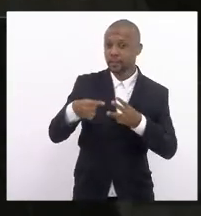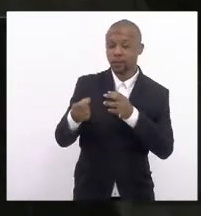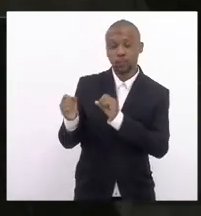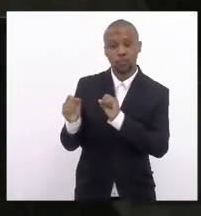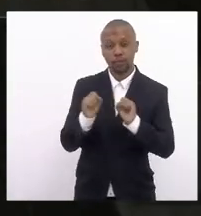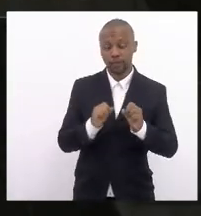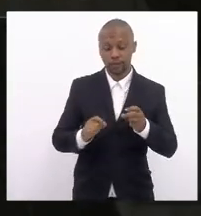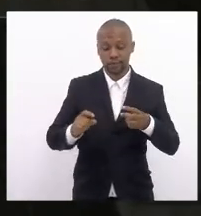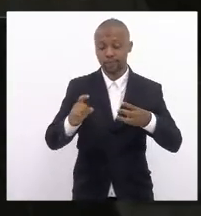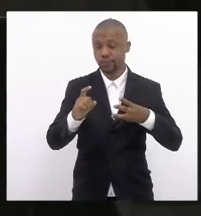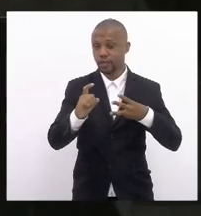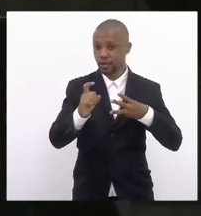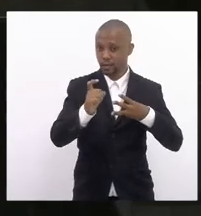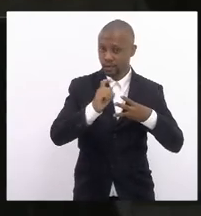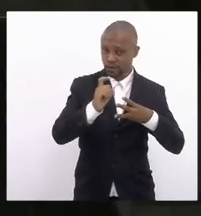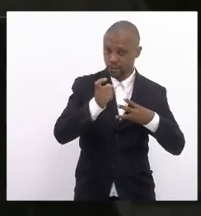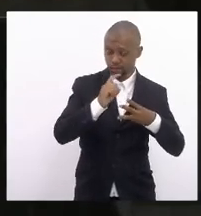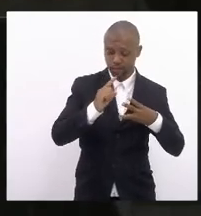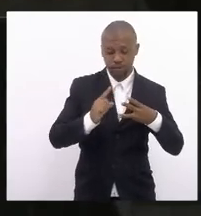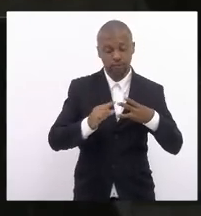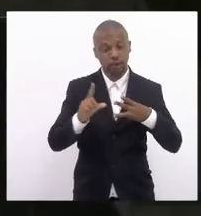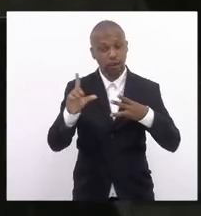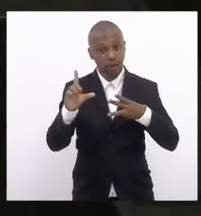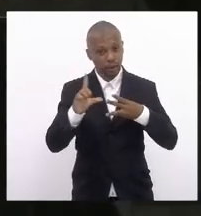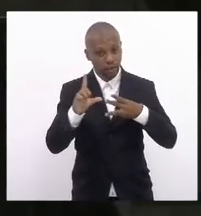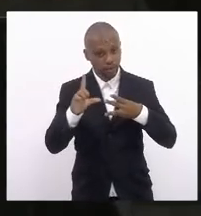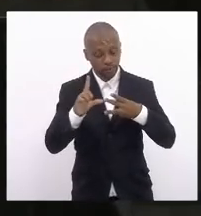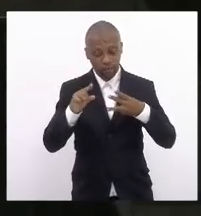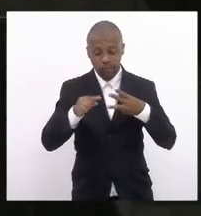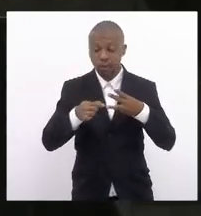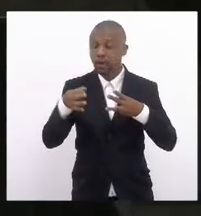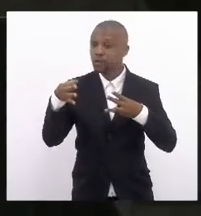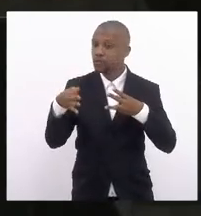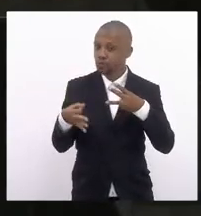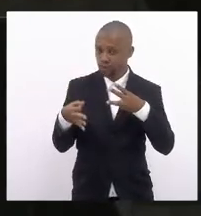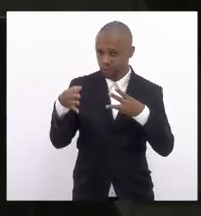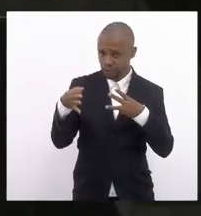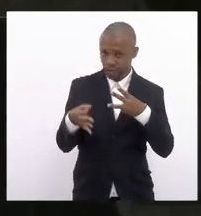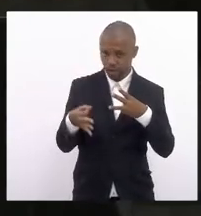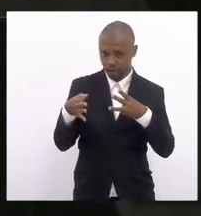executivo, legislativo e judiciário.